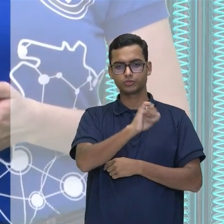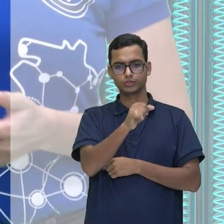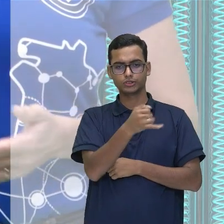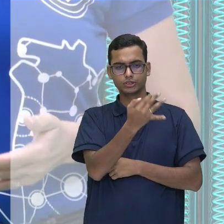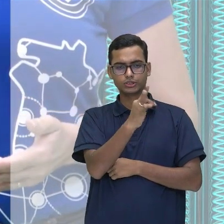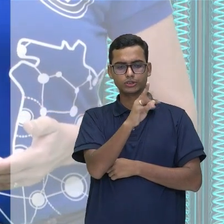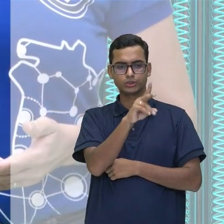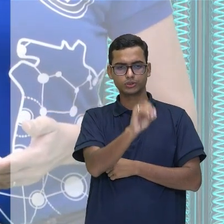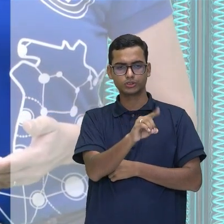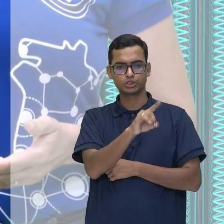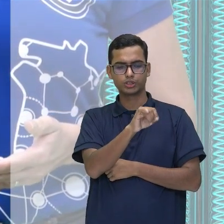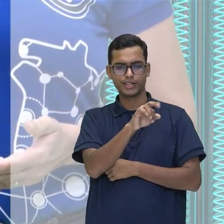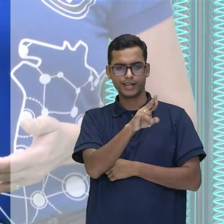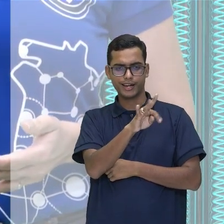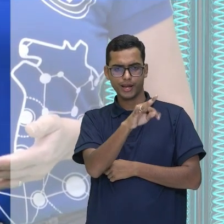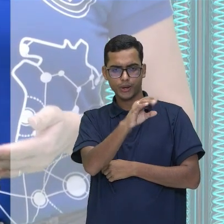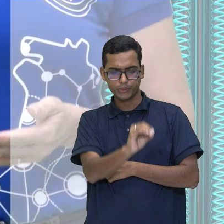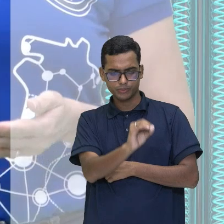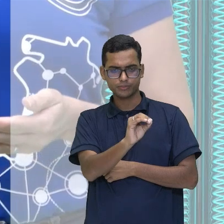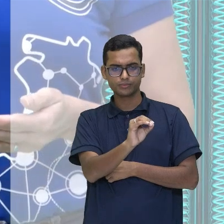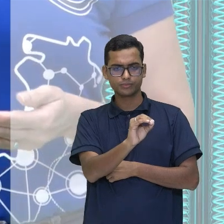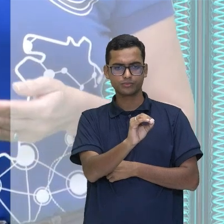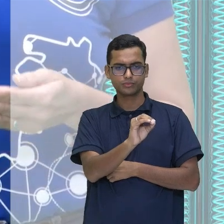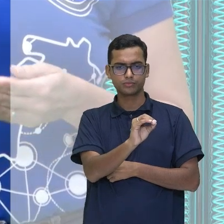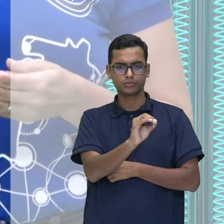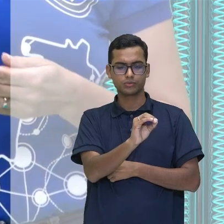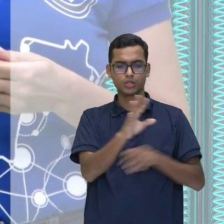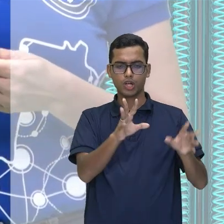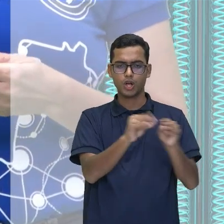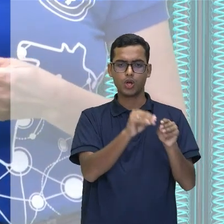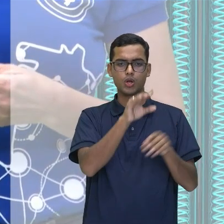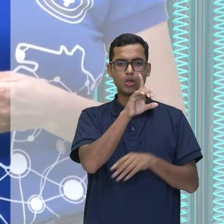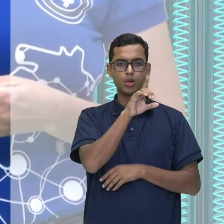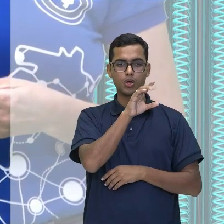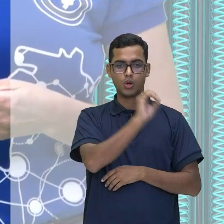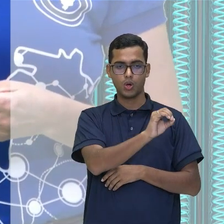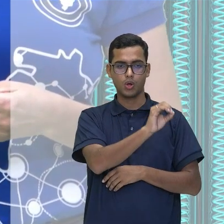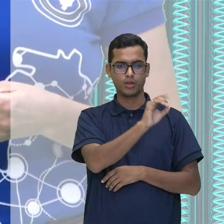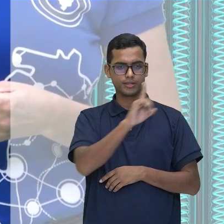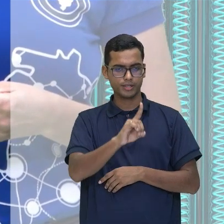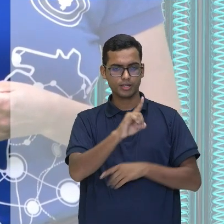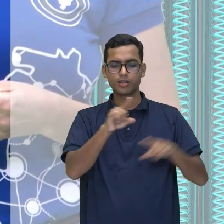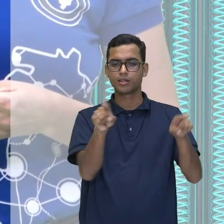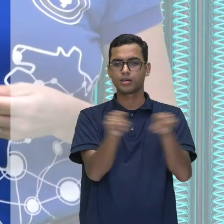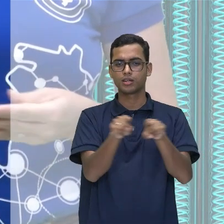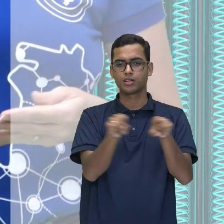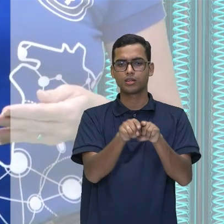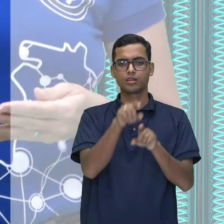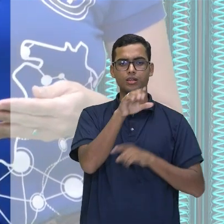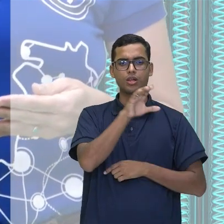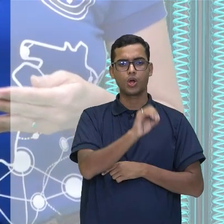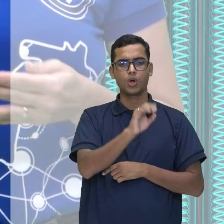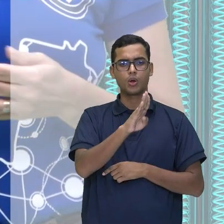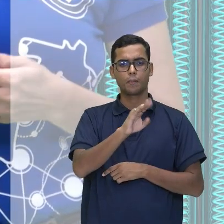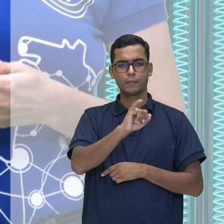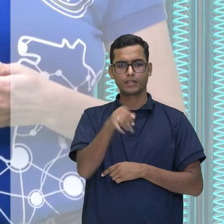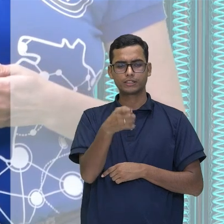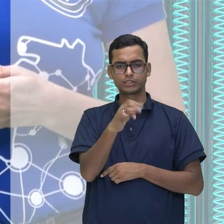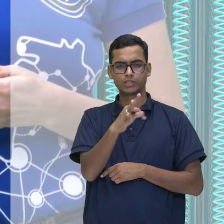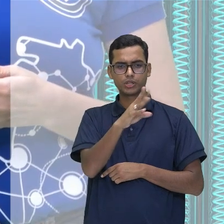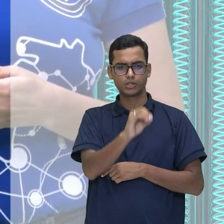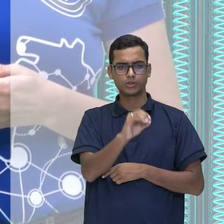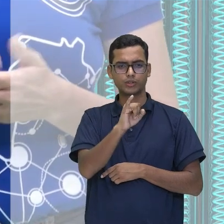sujeito. Esse aqui vai sempre aparecer depois do verbo principal, tá? Lá para o final